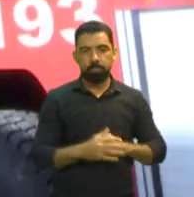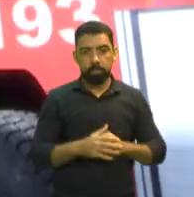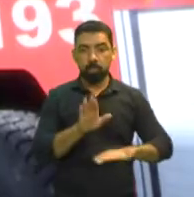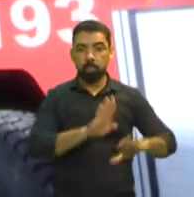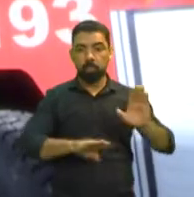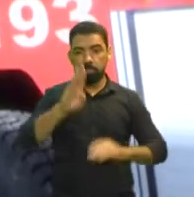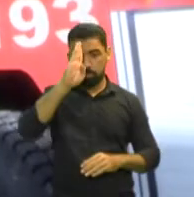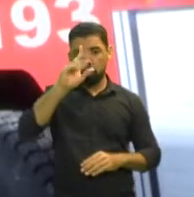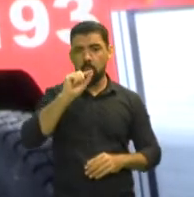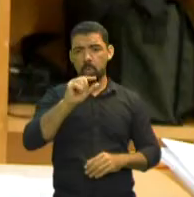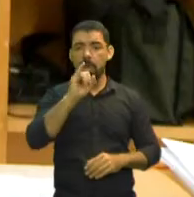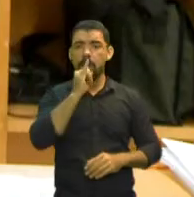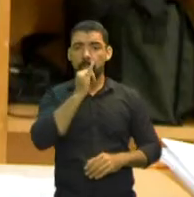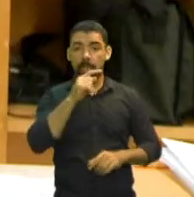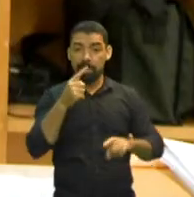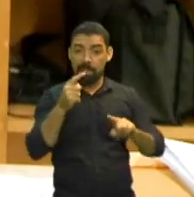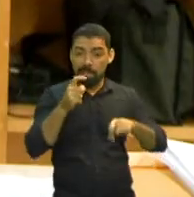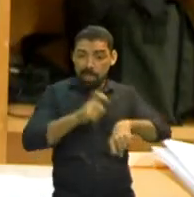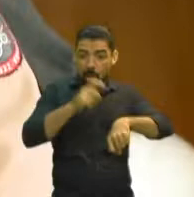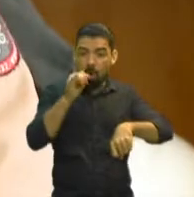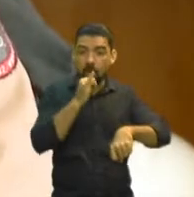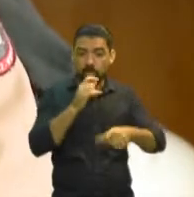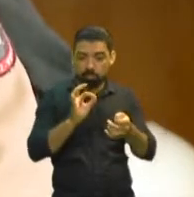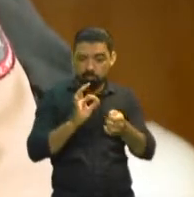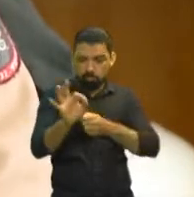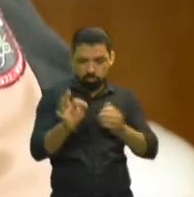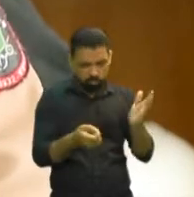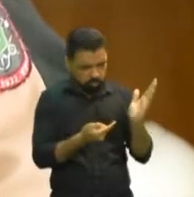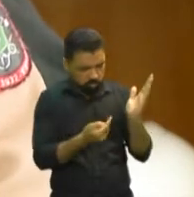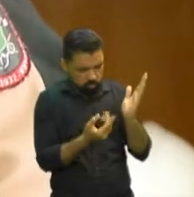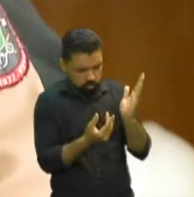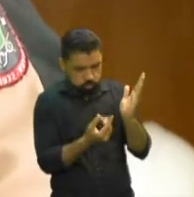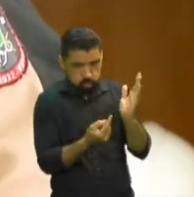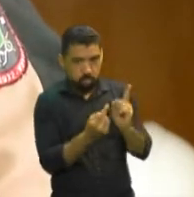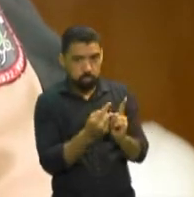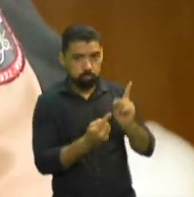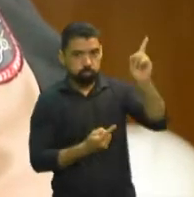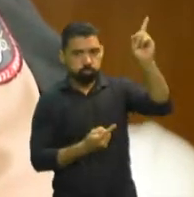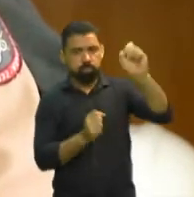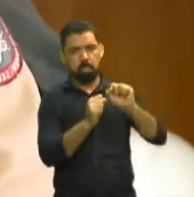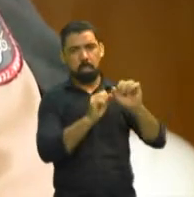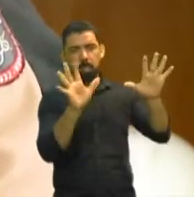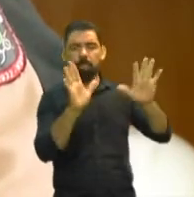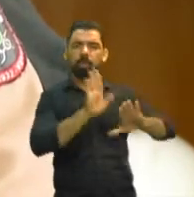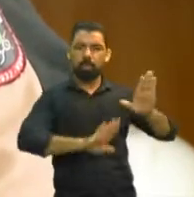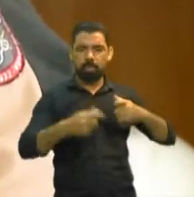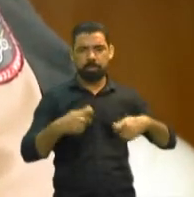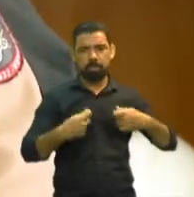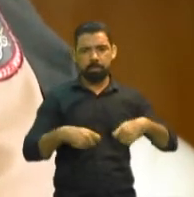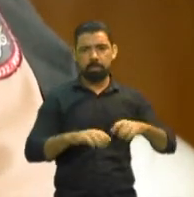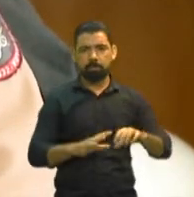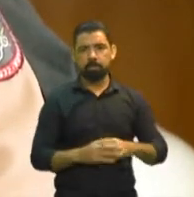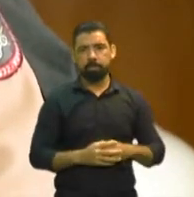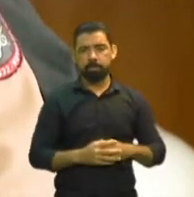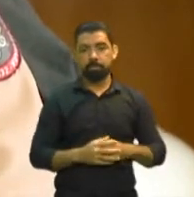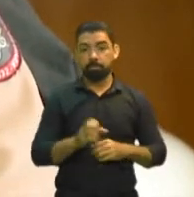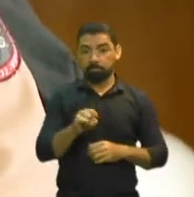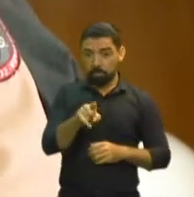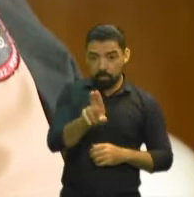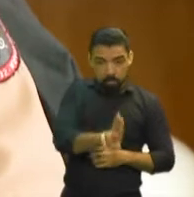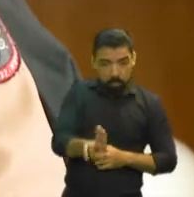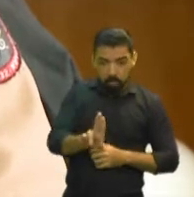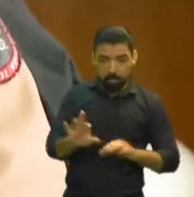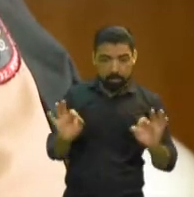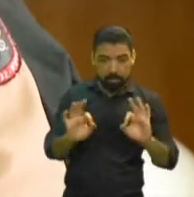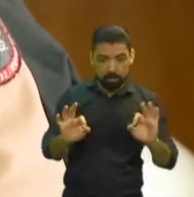for acender os fogos para evitar acidentes. Você que nunca utilizou um material pirotécnico, nessas empresas